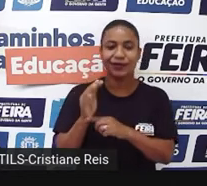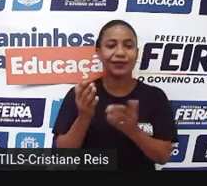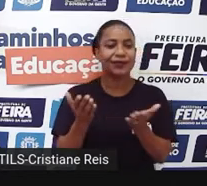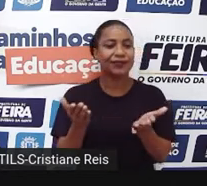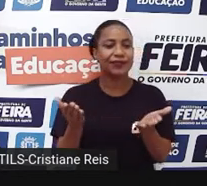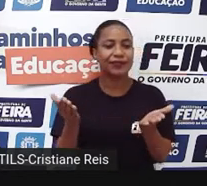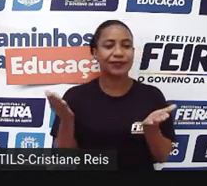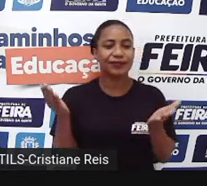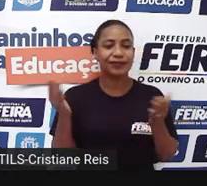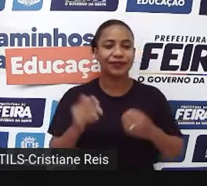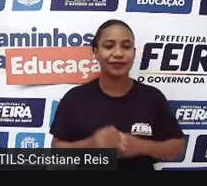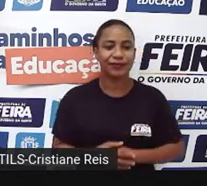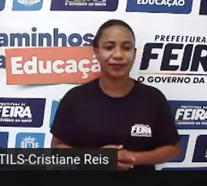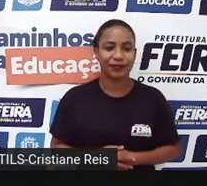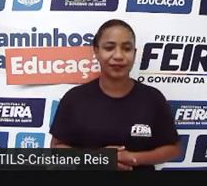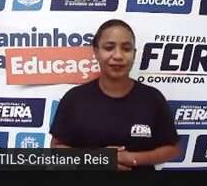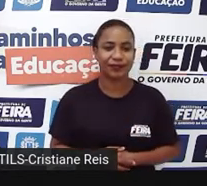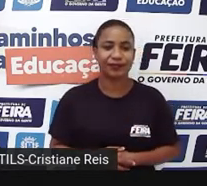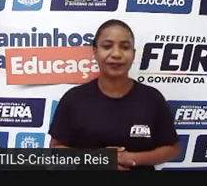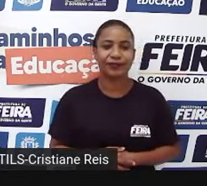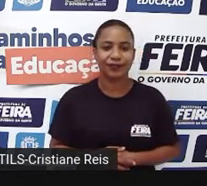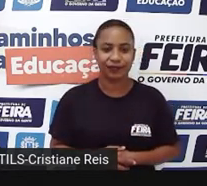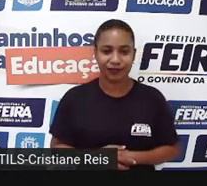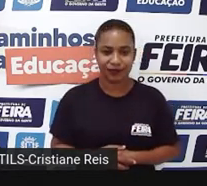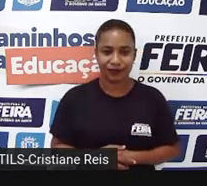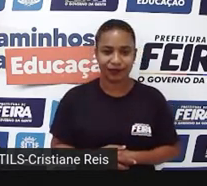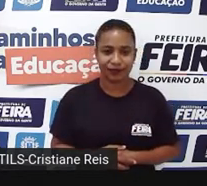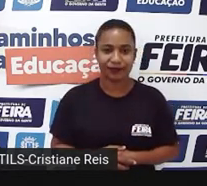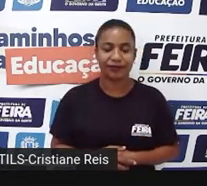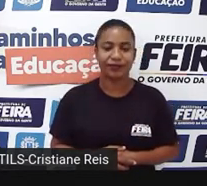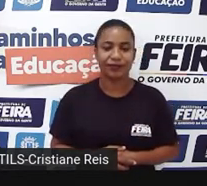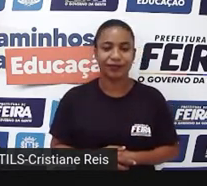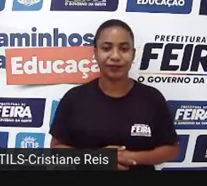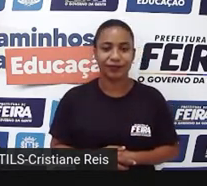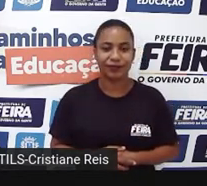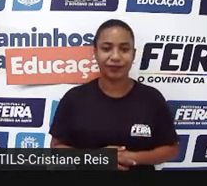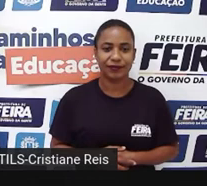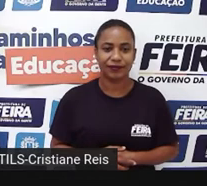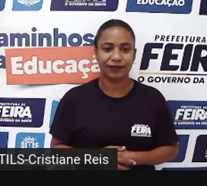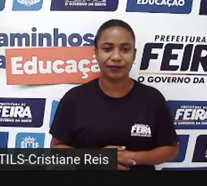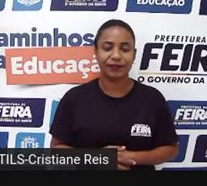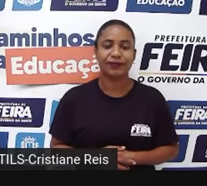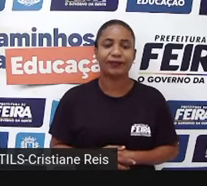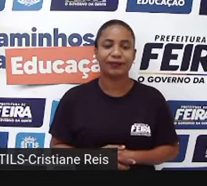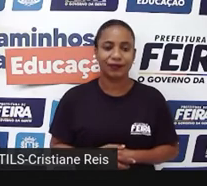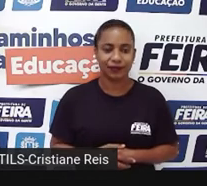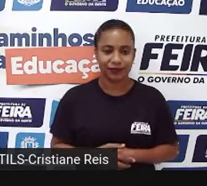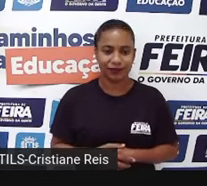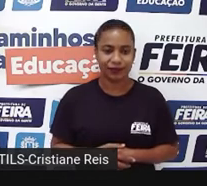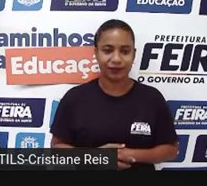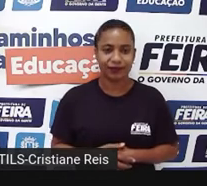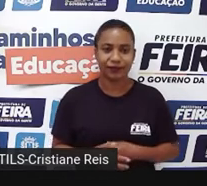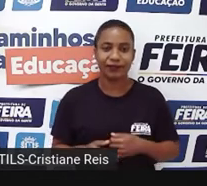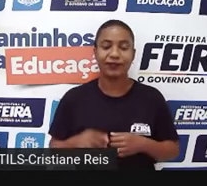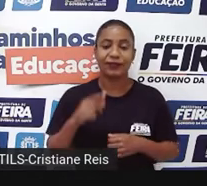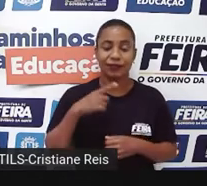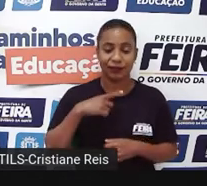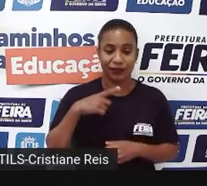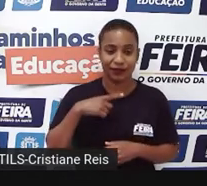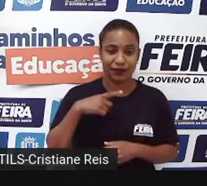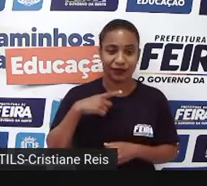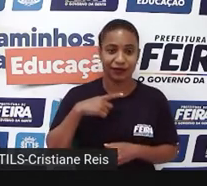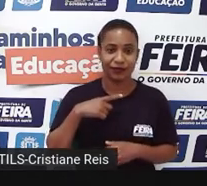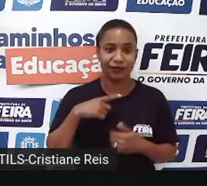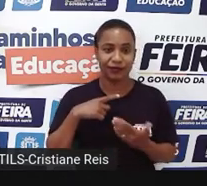Nightmare on Elm Street. A Nightmare on Elm Street. Então, um pesadelo